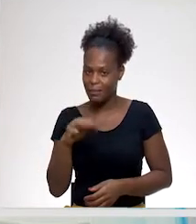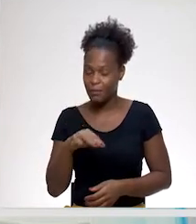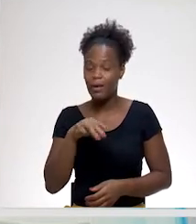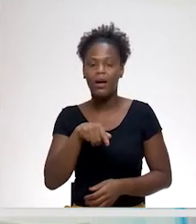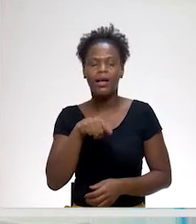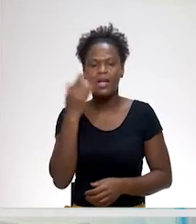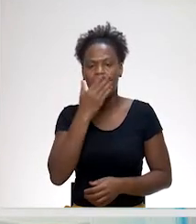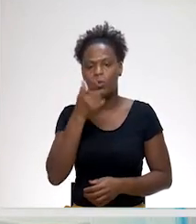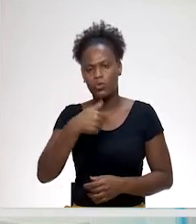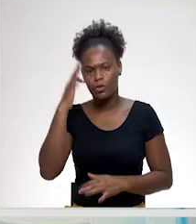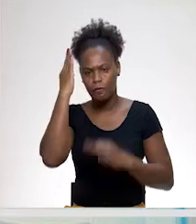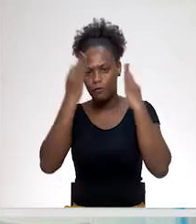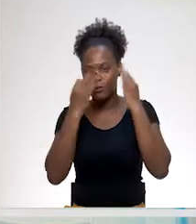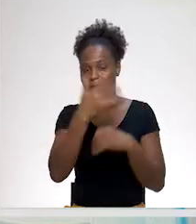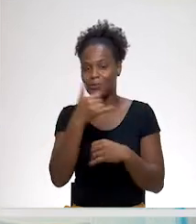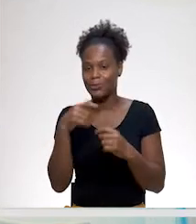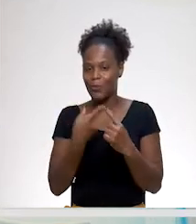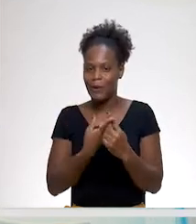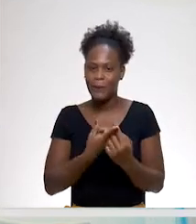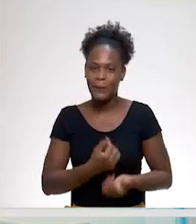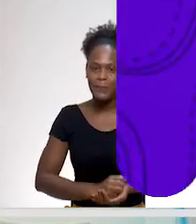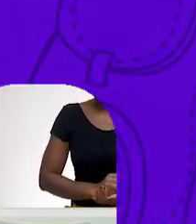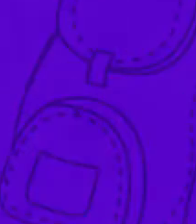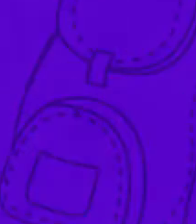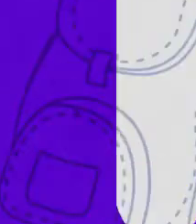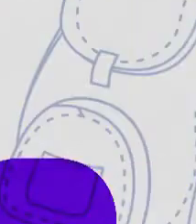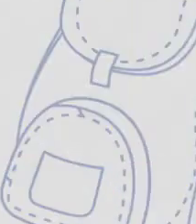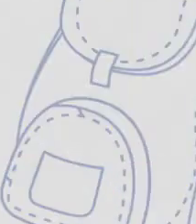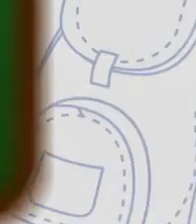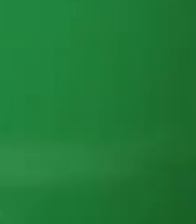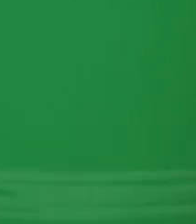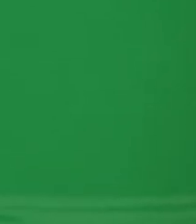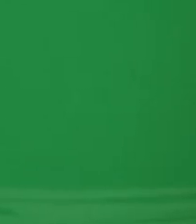esta é a nossa aula de Filosofia do 12º ano.